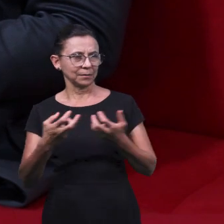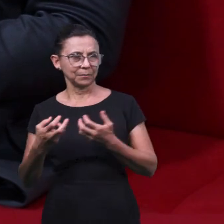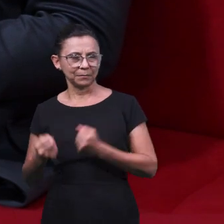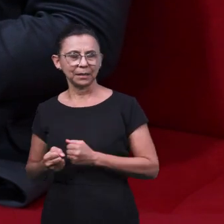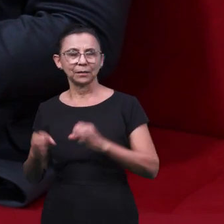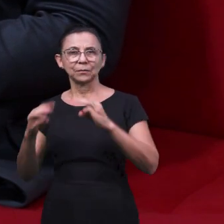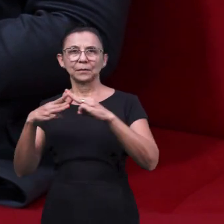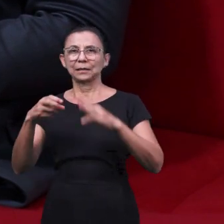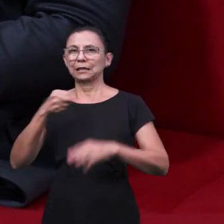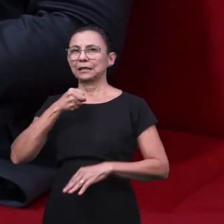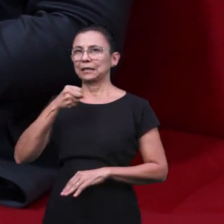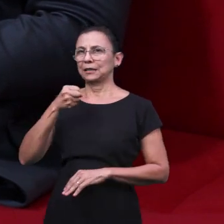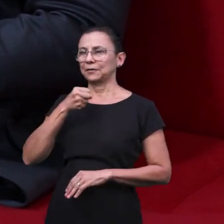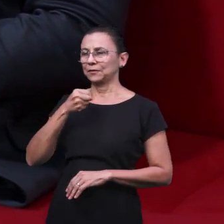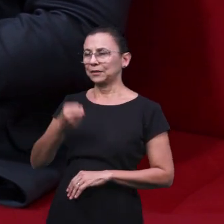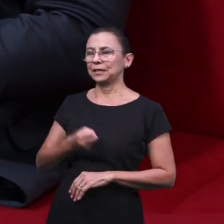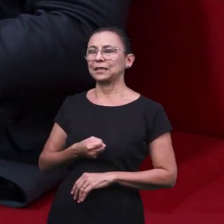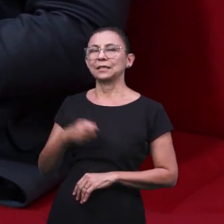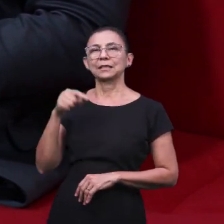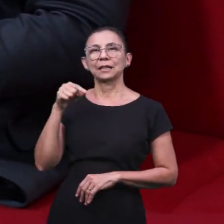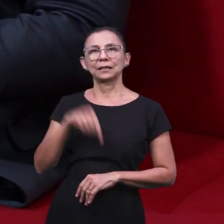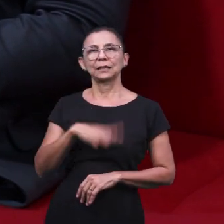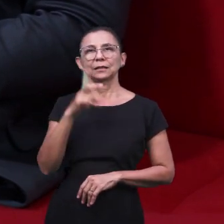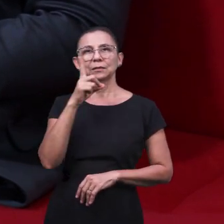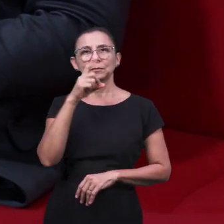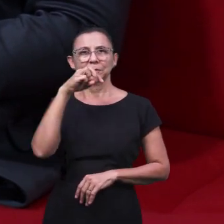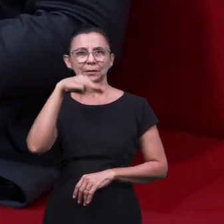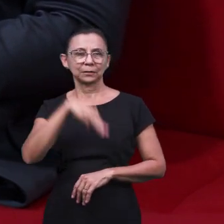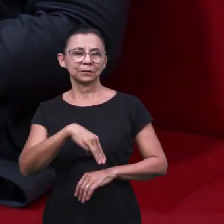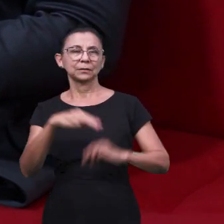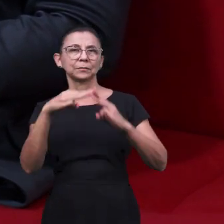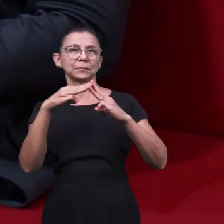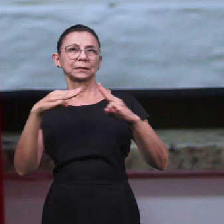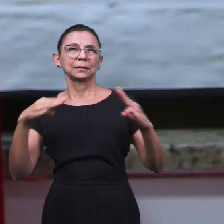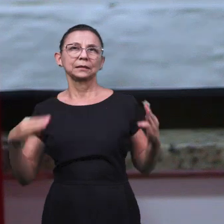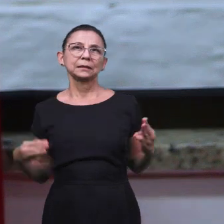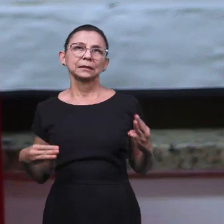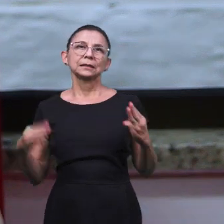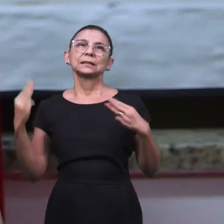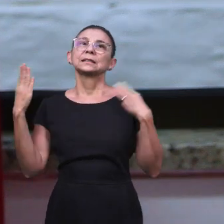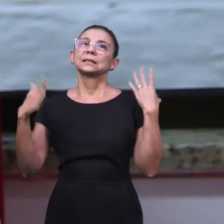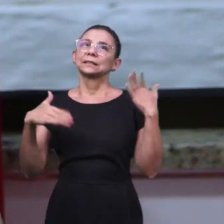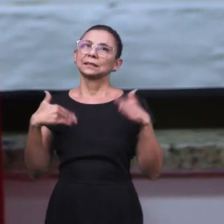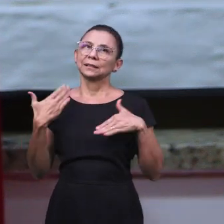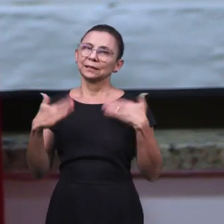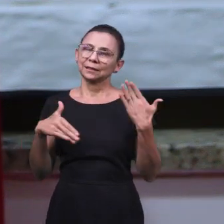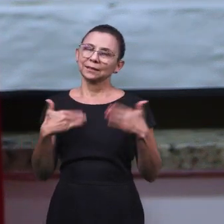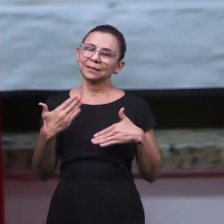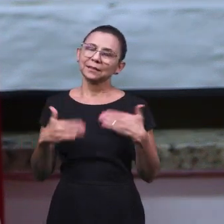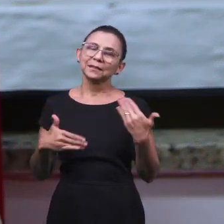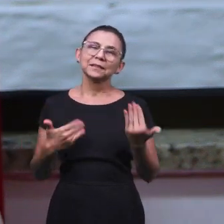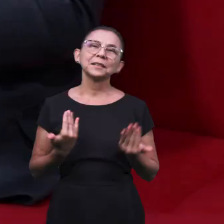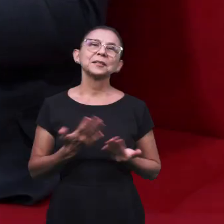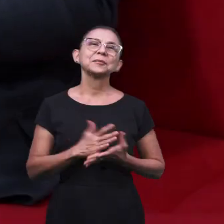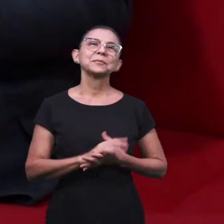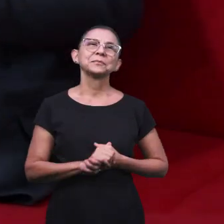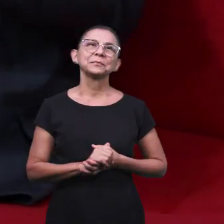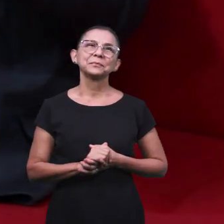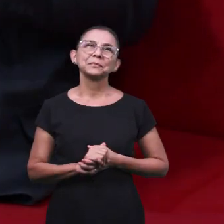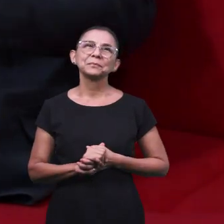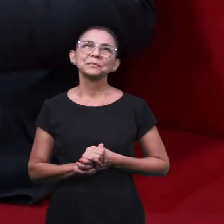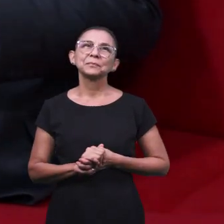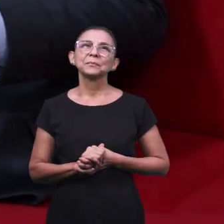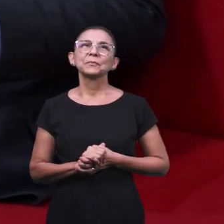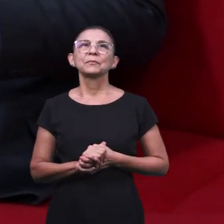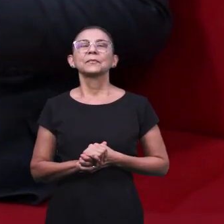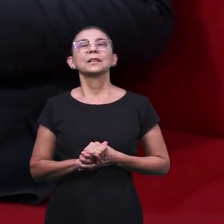daquilo que vivemos. Uma honra para nós recebê-la aqui no Manaim. Muito obrigado. Eu fico honrada. Muito obrigada mesmo. Muito